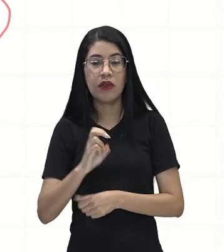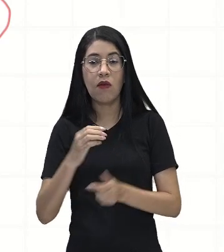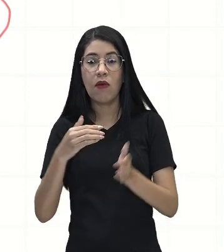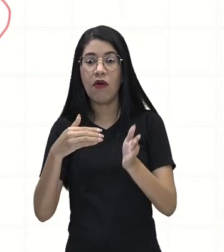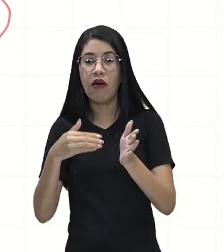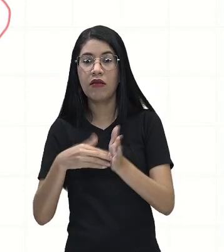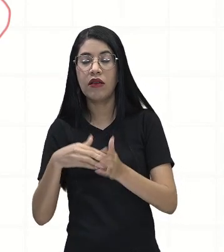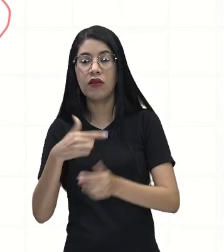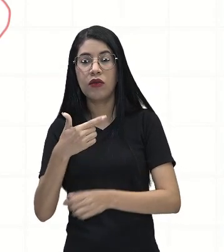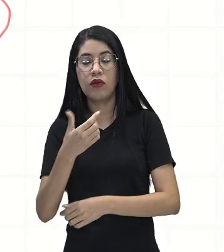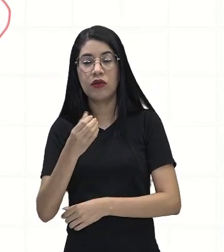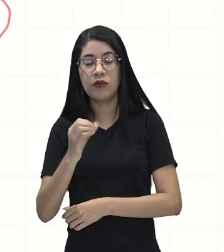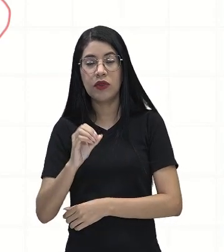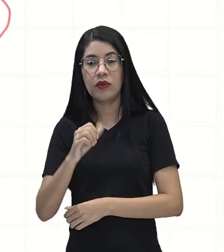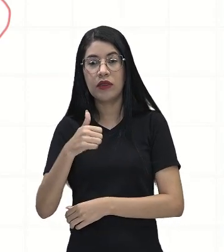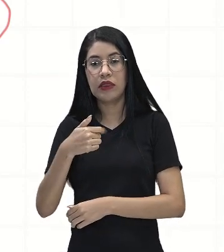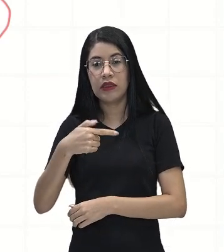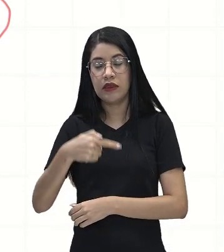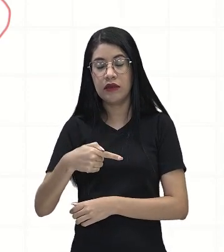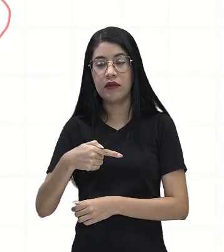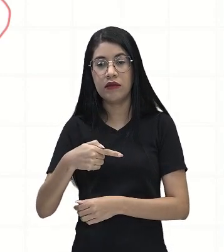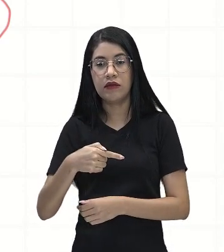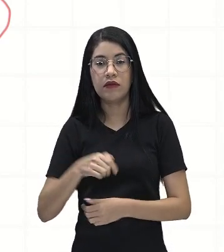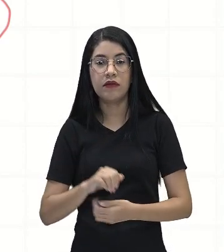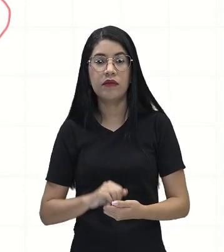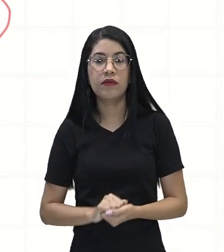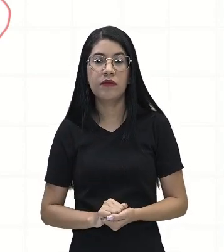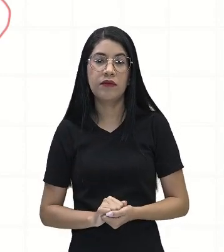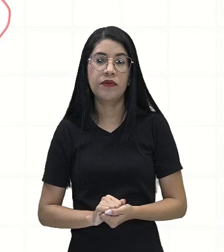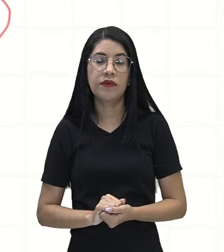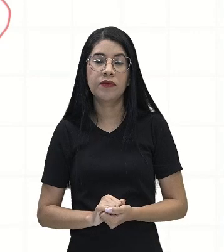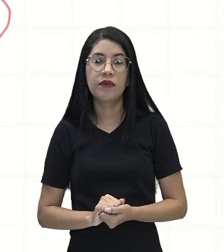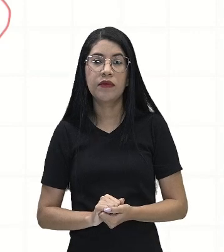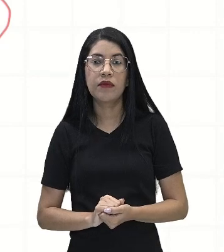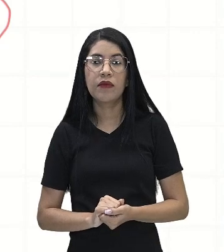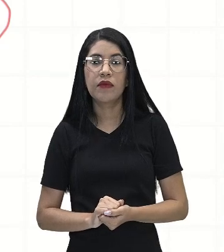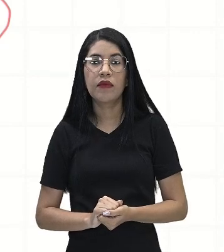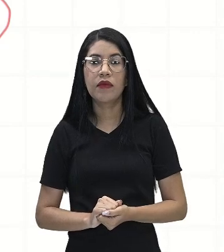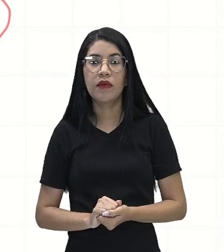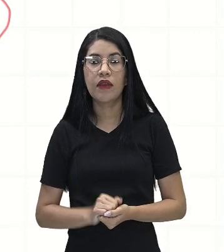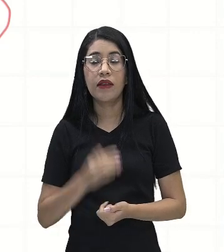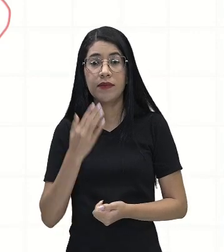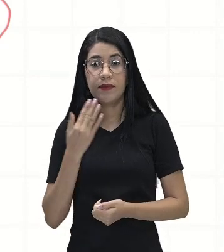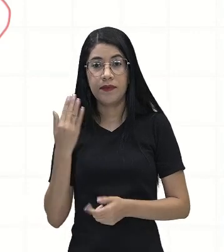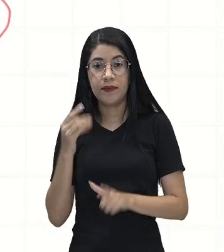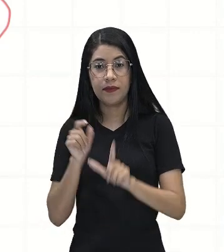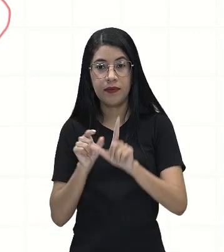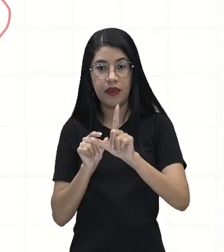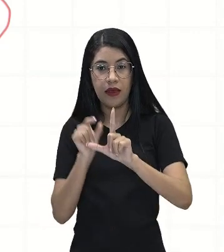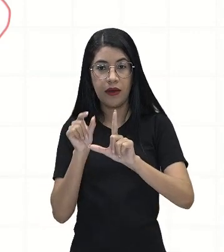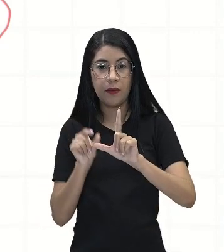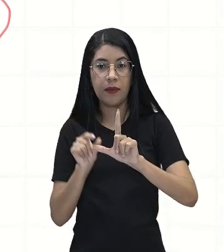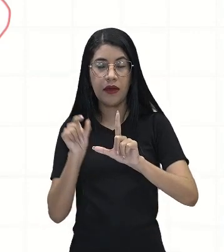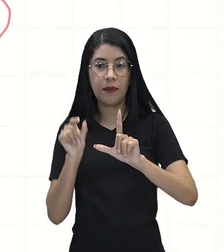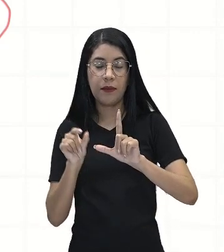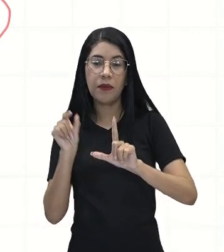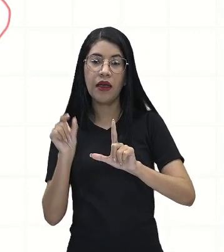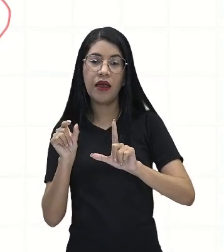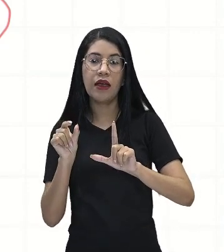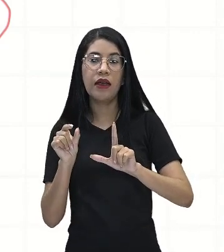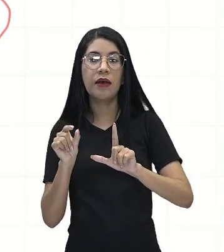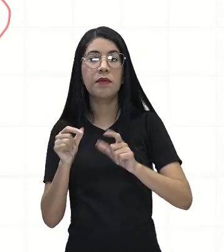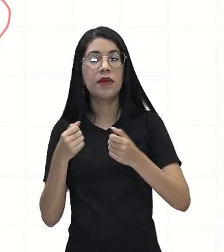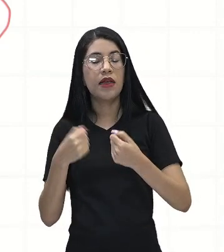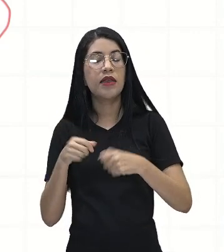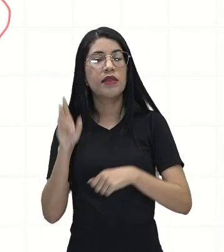de 2017, ok? Então, esse gráfico de colunas, não esquecendo,